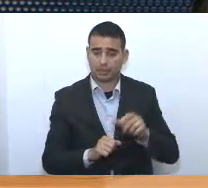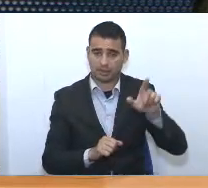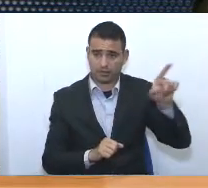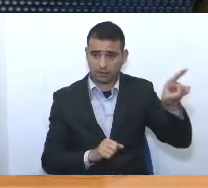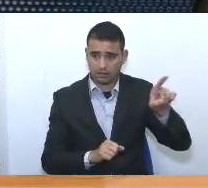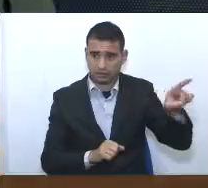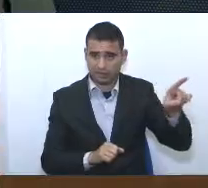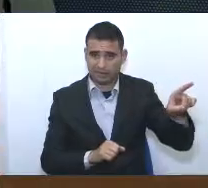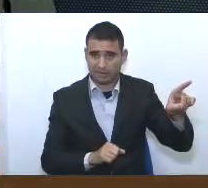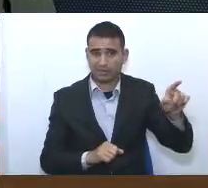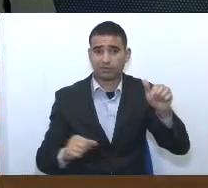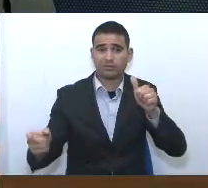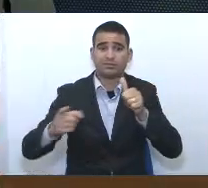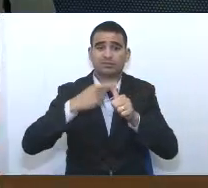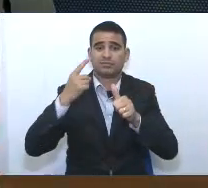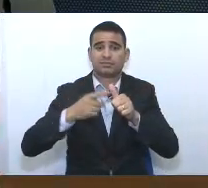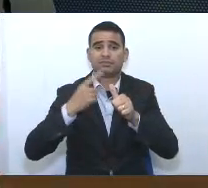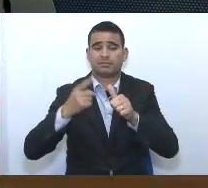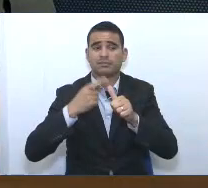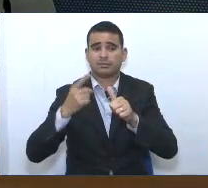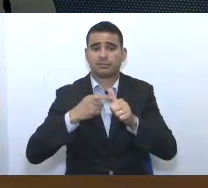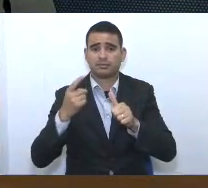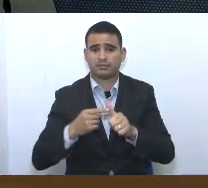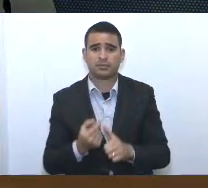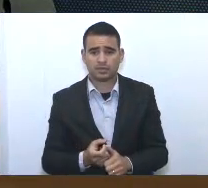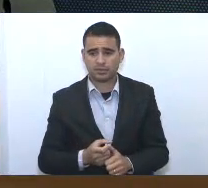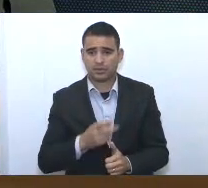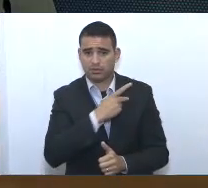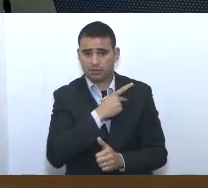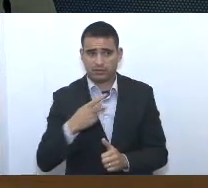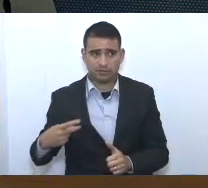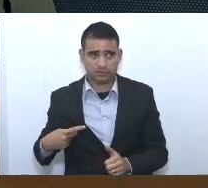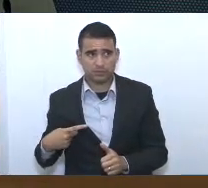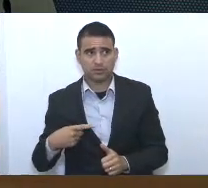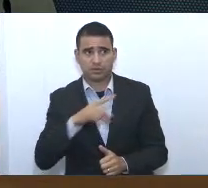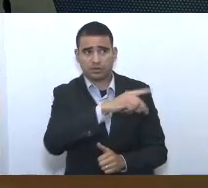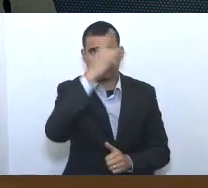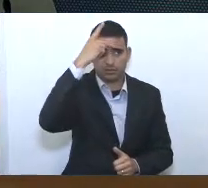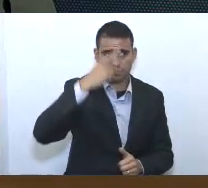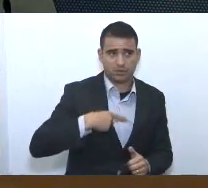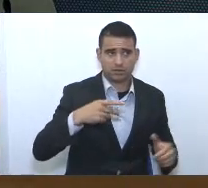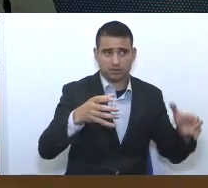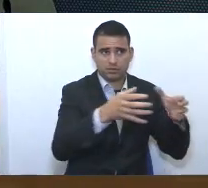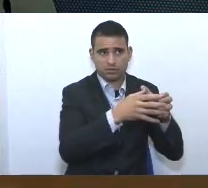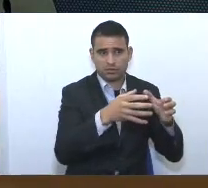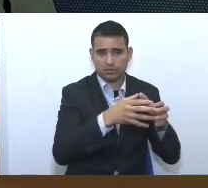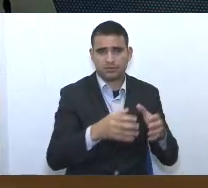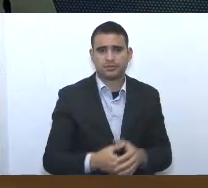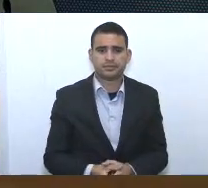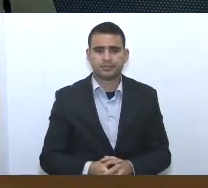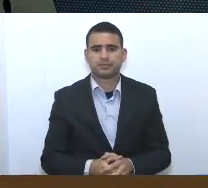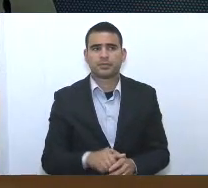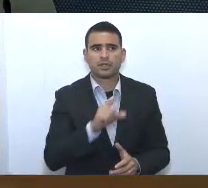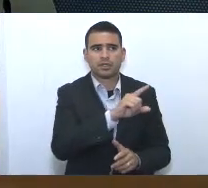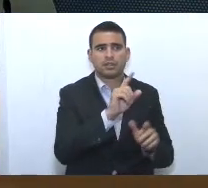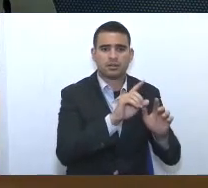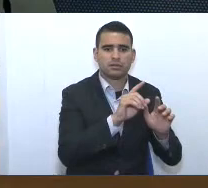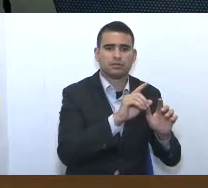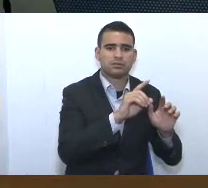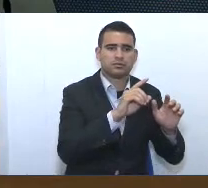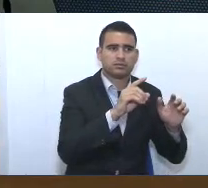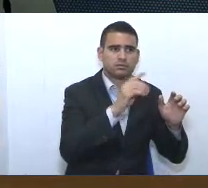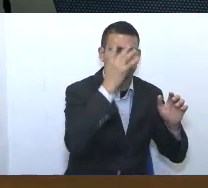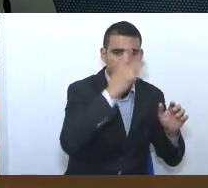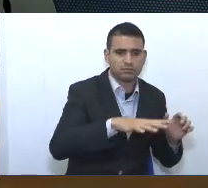o piloto da intermediação da prefeitura numa área particular entre os moradores e